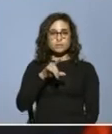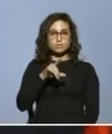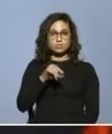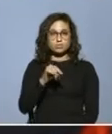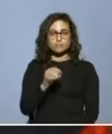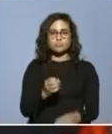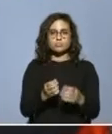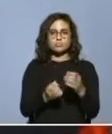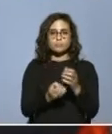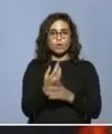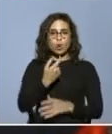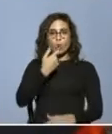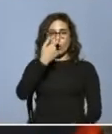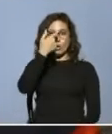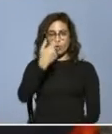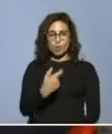feito o homem à sua